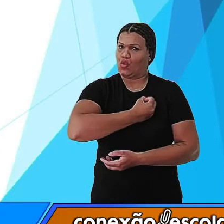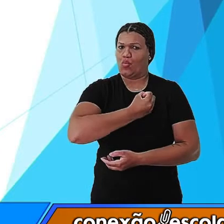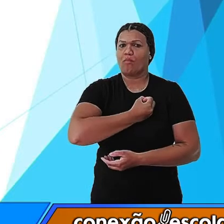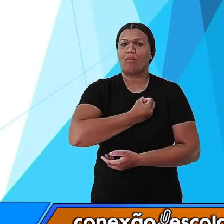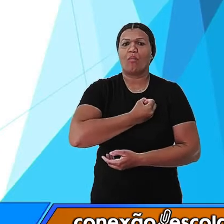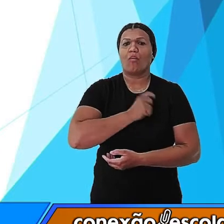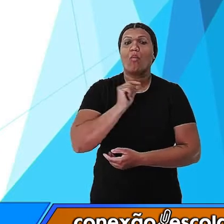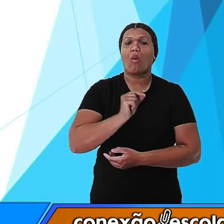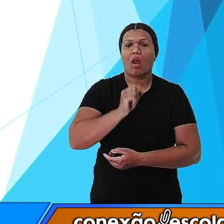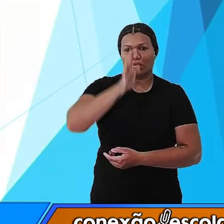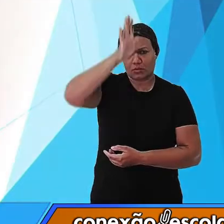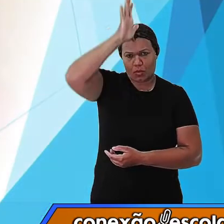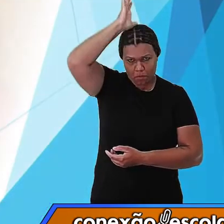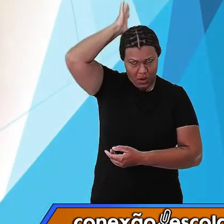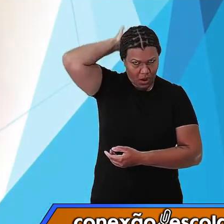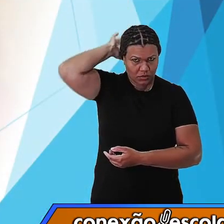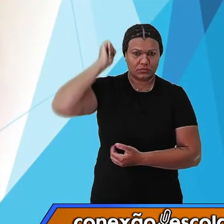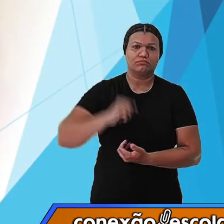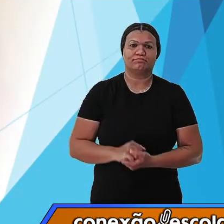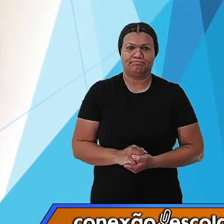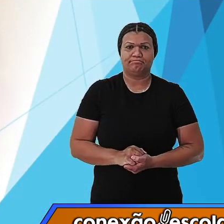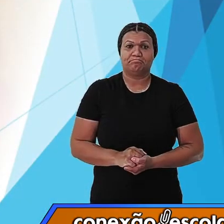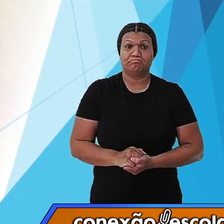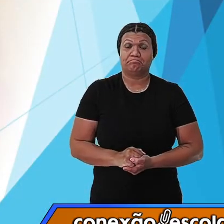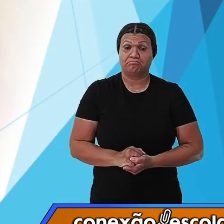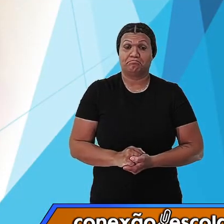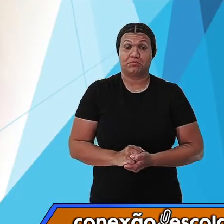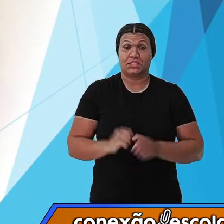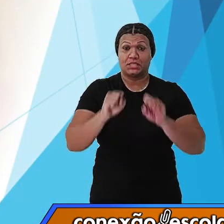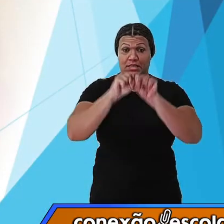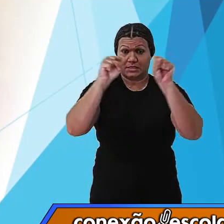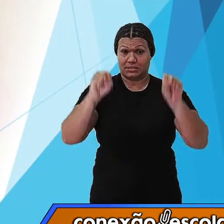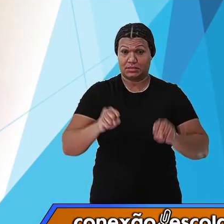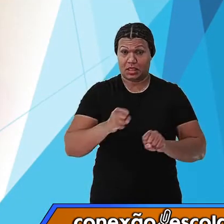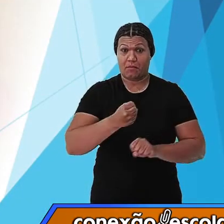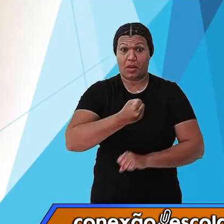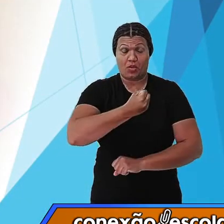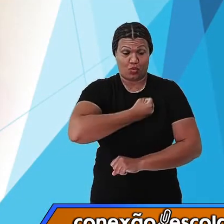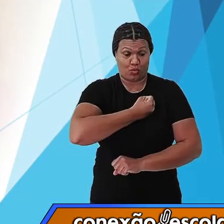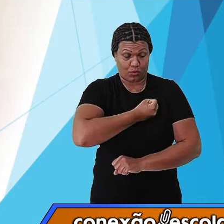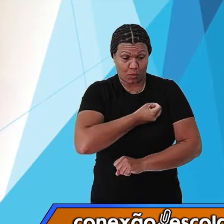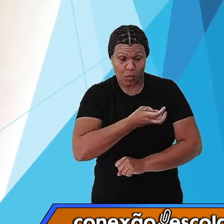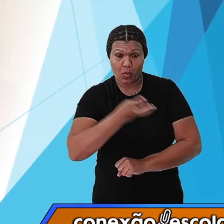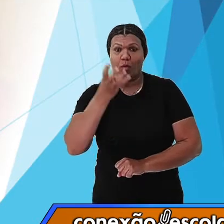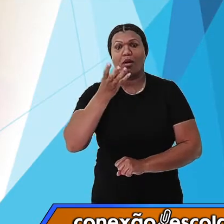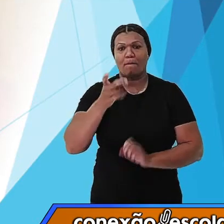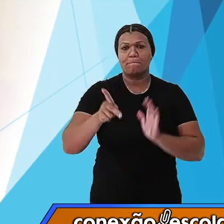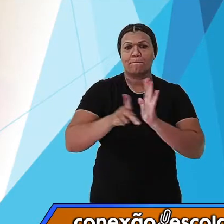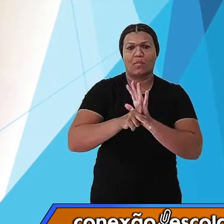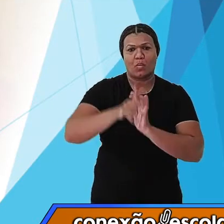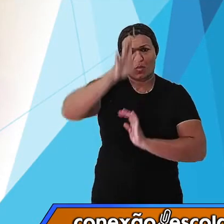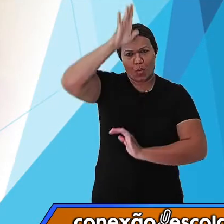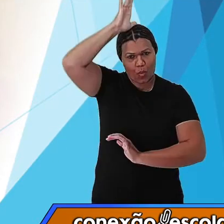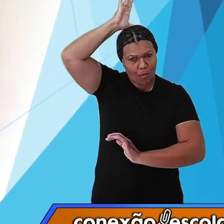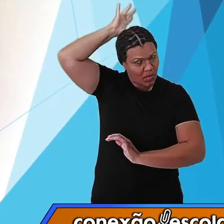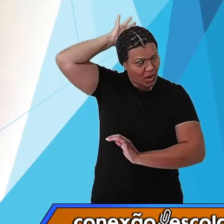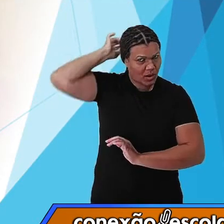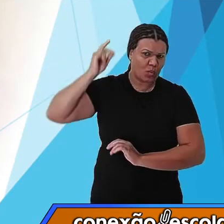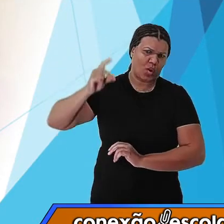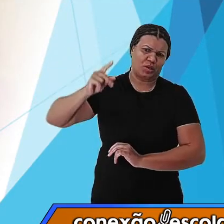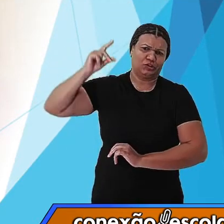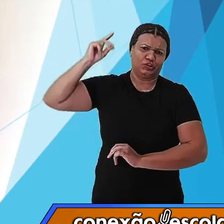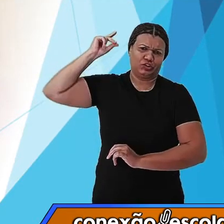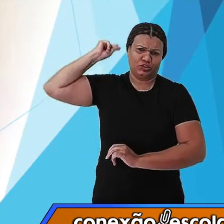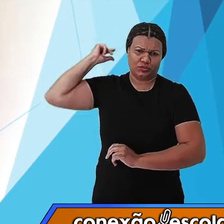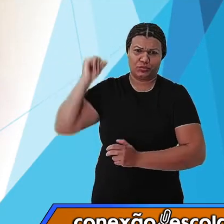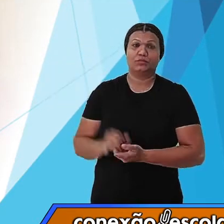romanos. O sistema de numeração romana desenvolveu-se na Roma Antiga e foi